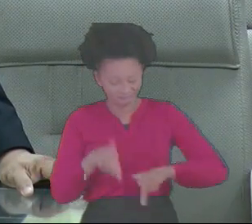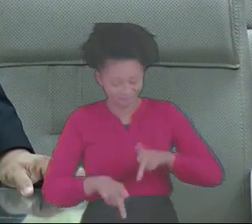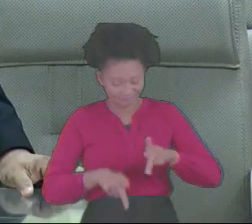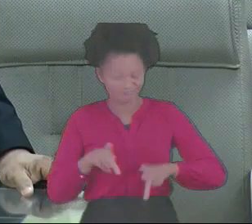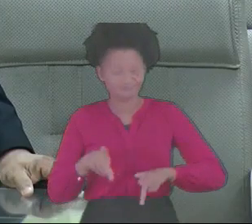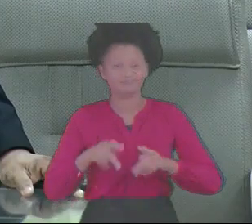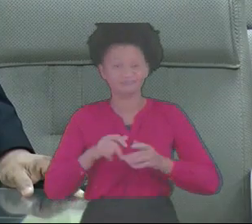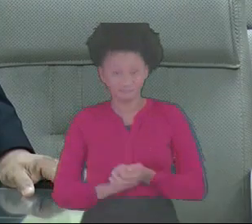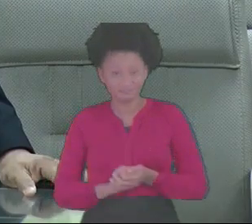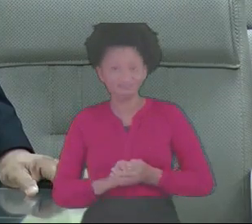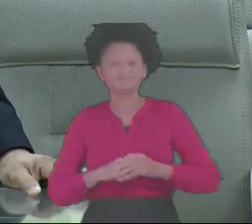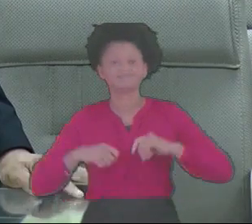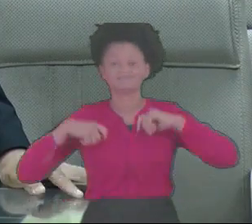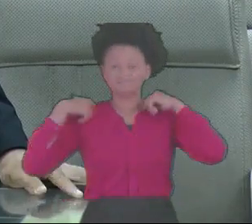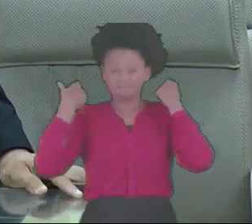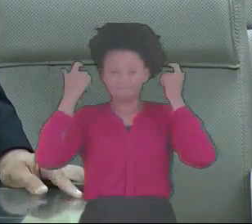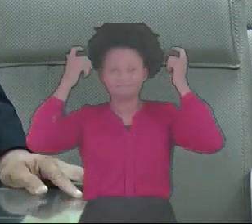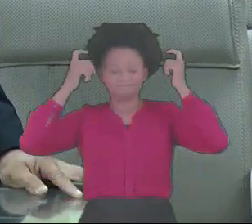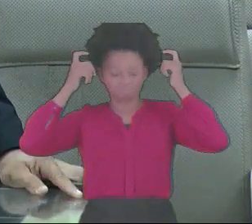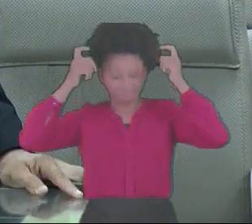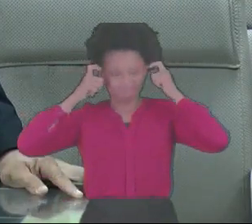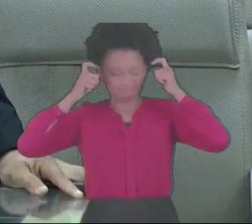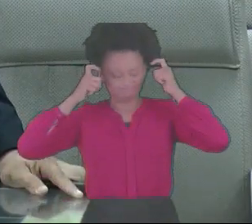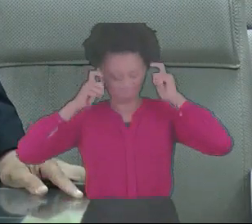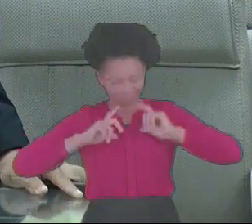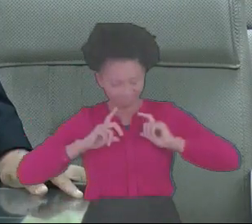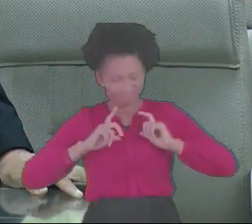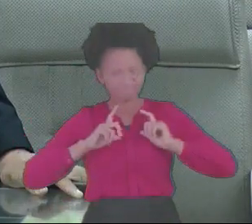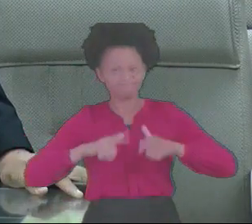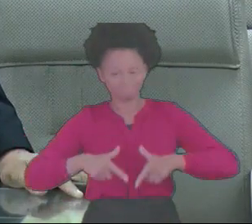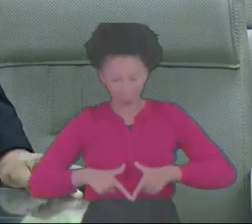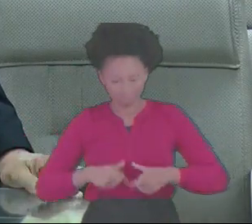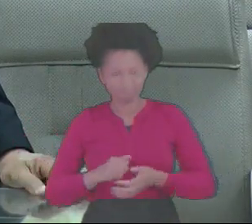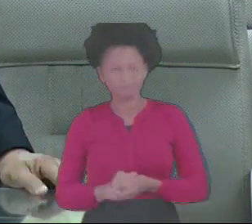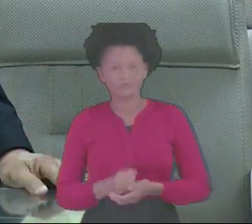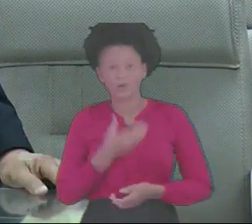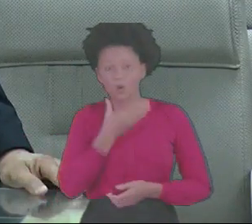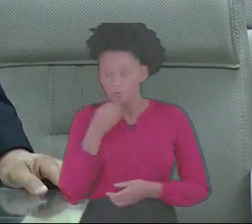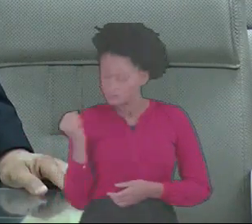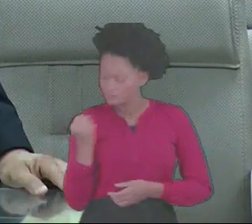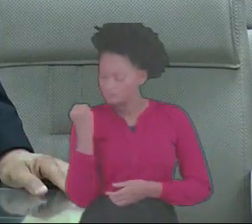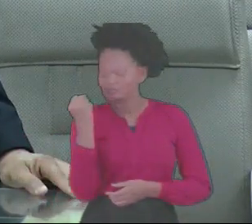Saul cuidador é de jumentas